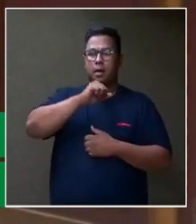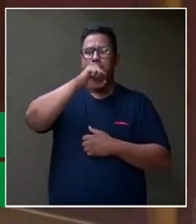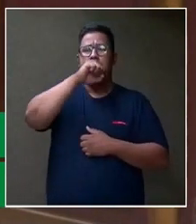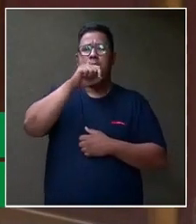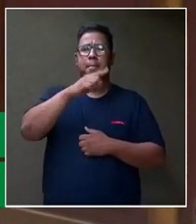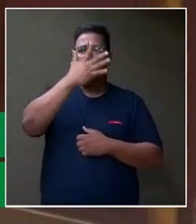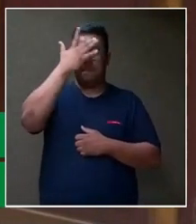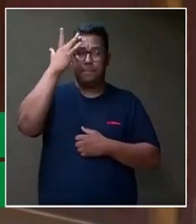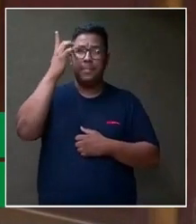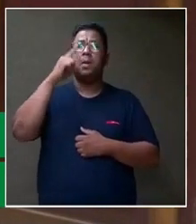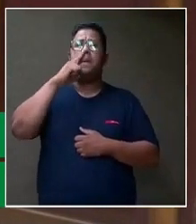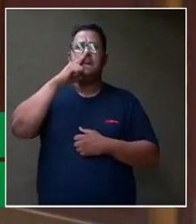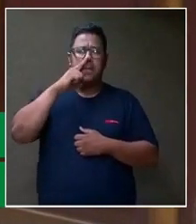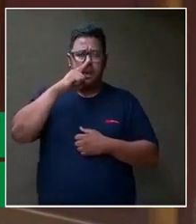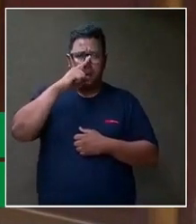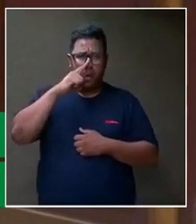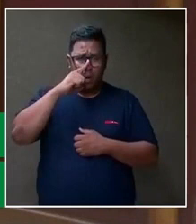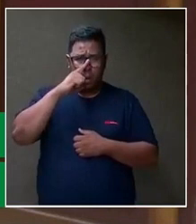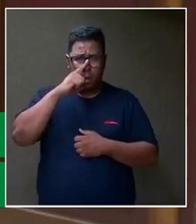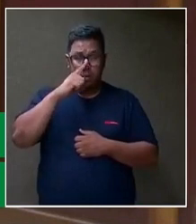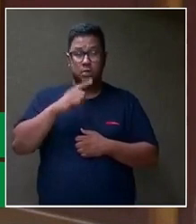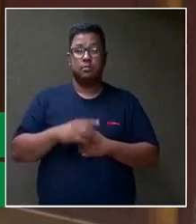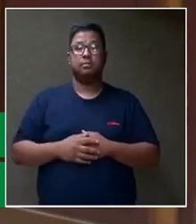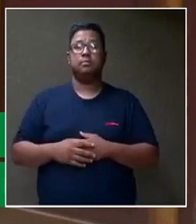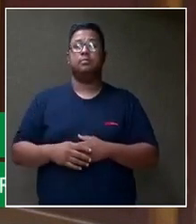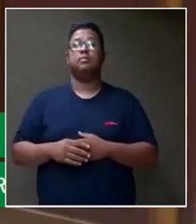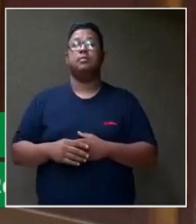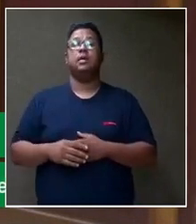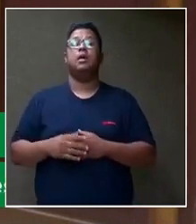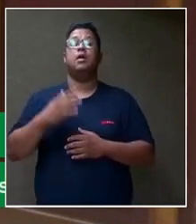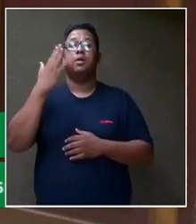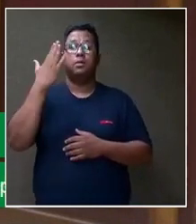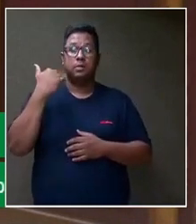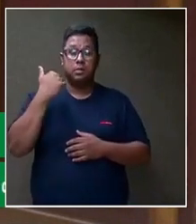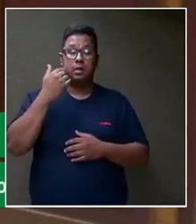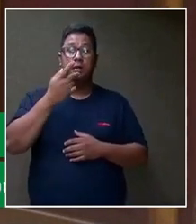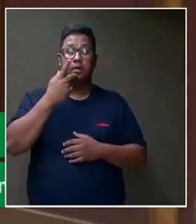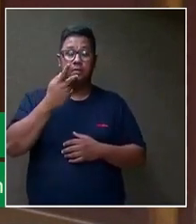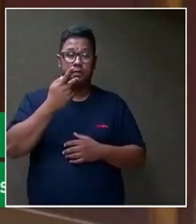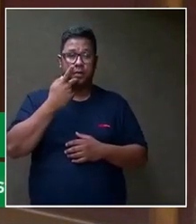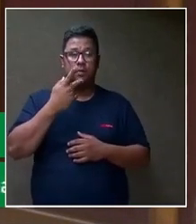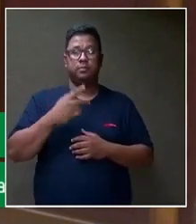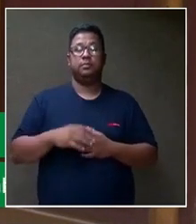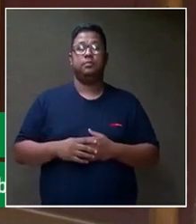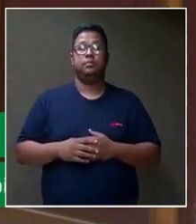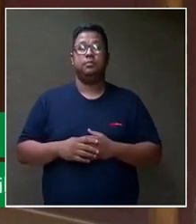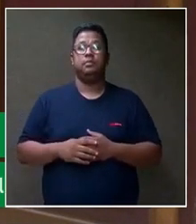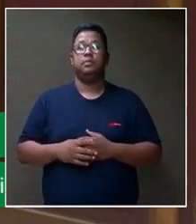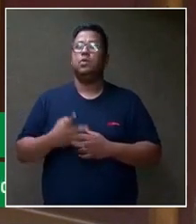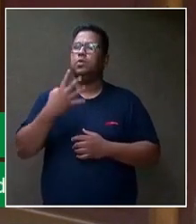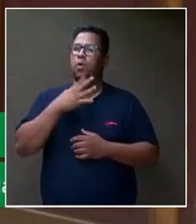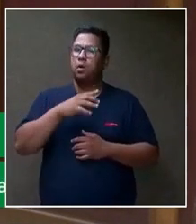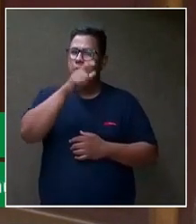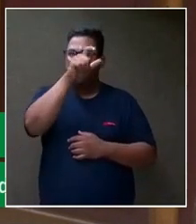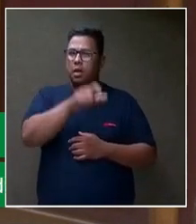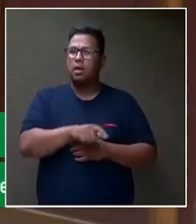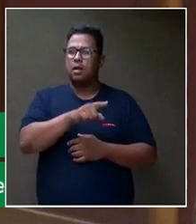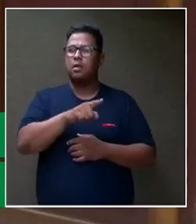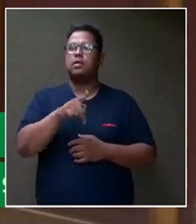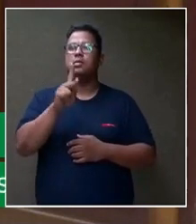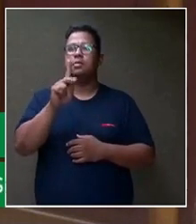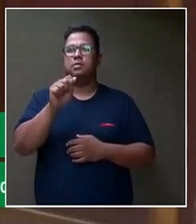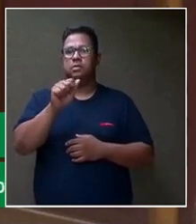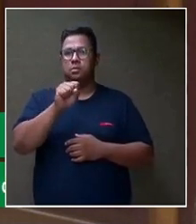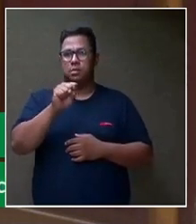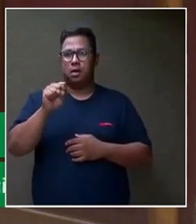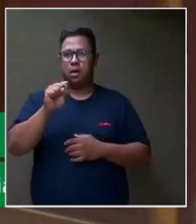era uma pessoa perigosa? Não, eu não sei lhe dizer. Mas eu sei que ela comentou isso daí, do que não conhece o Cássio. Essa parte qual aí, foi a